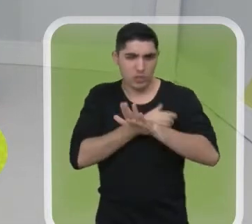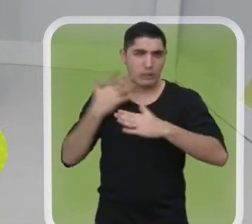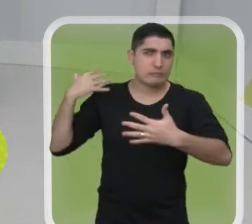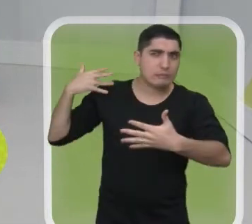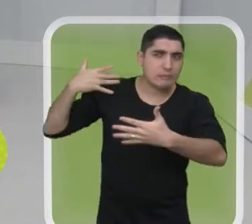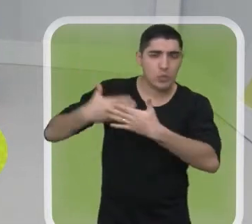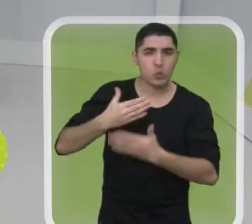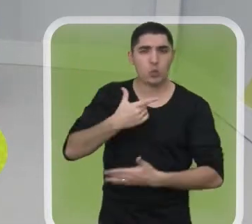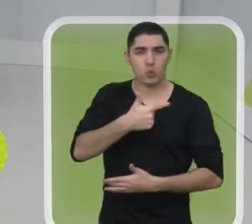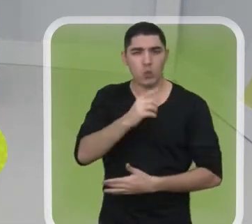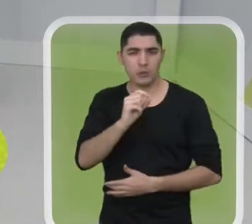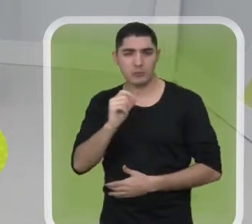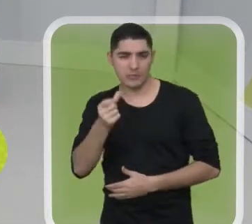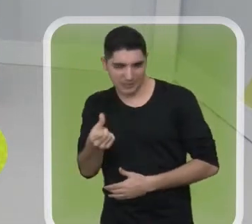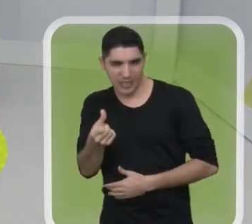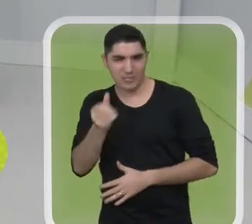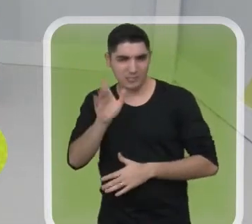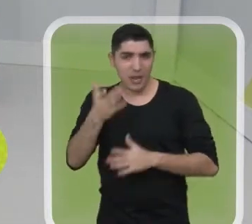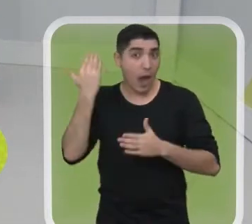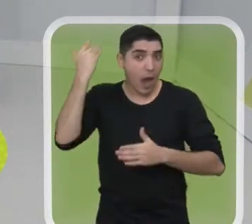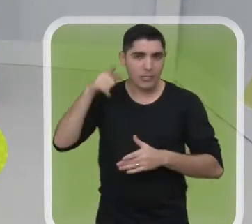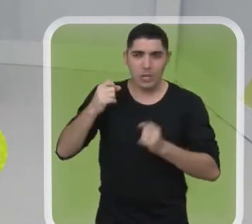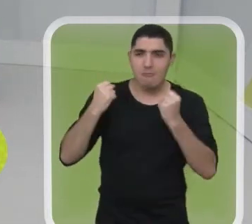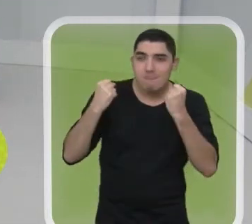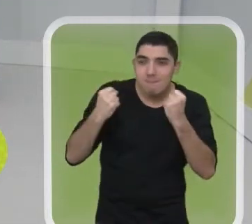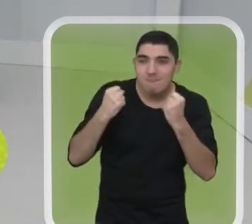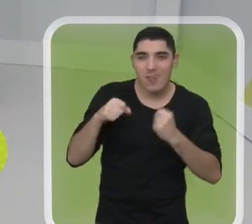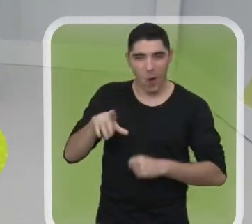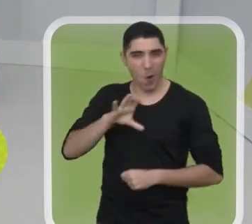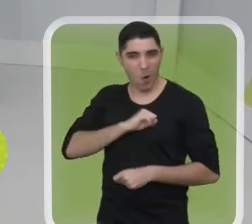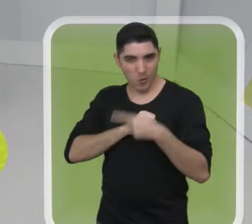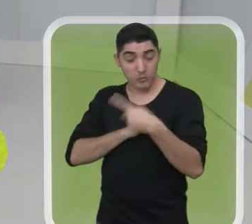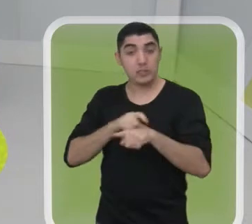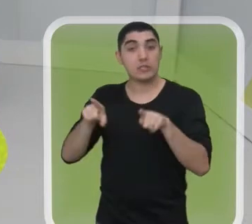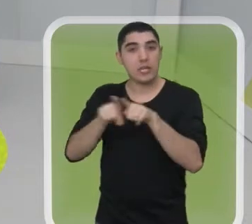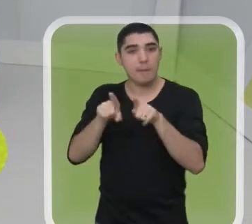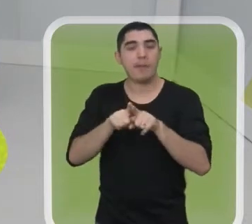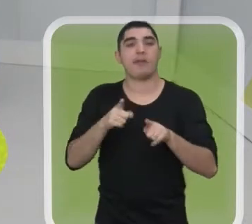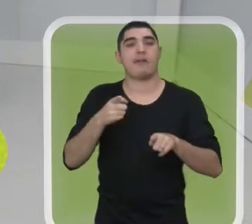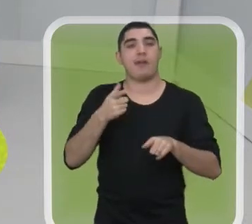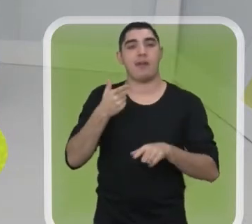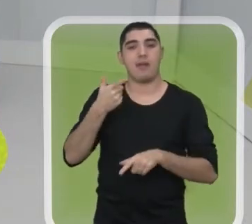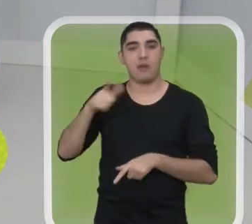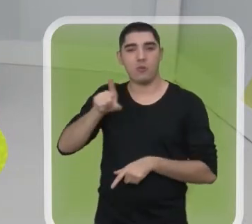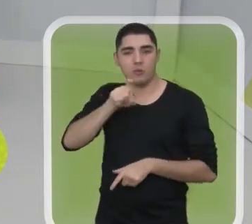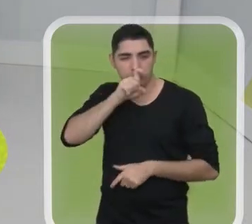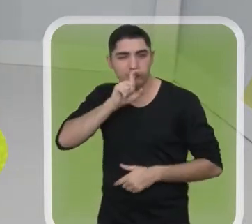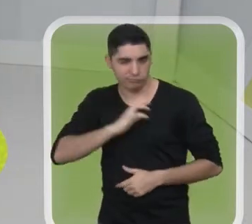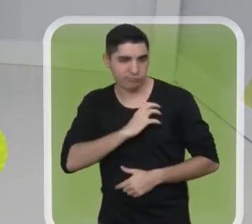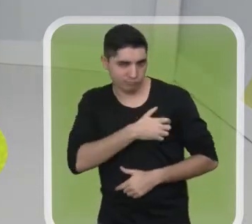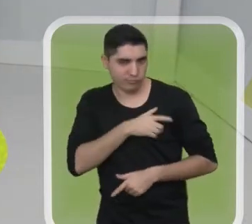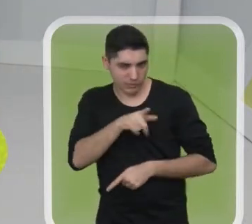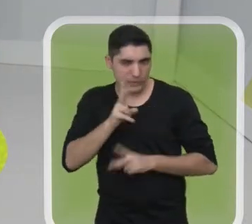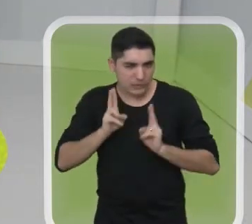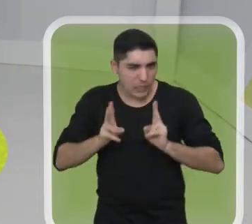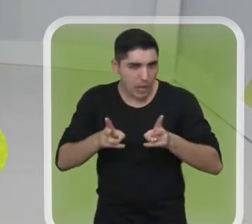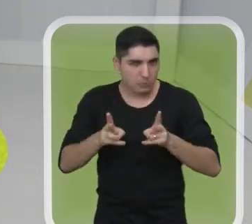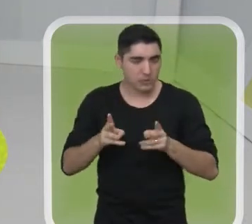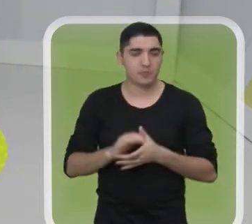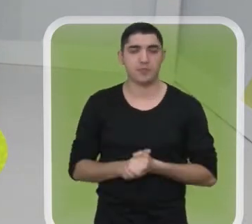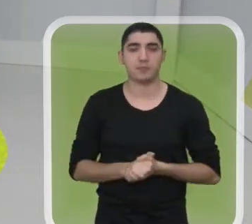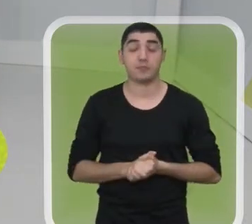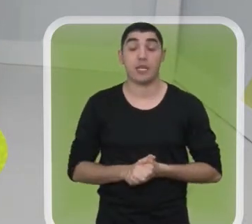Já torcia antes, mas diretamente trabalhando com a Águia do Vale, 2006 já estava por lá. Sim, a